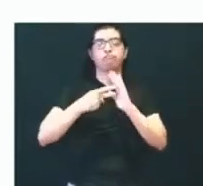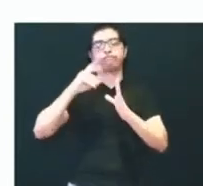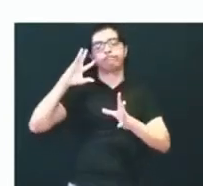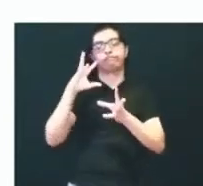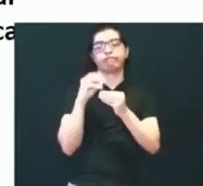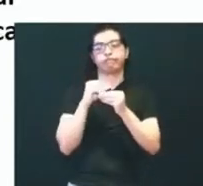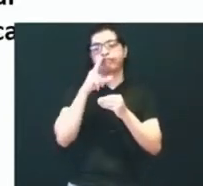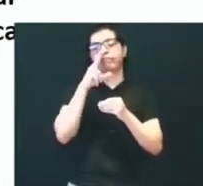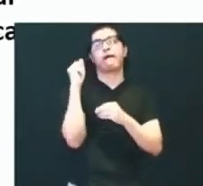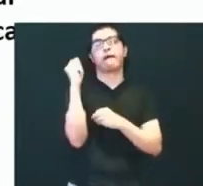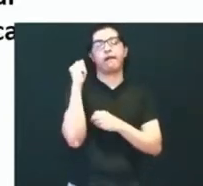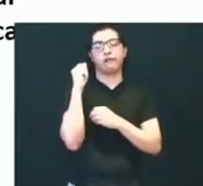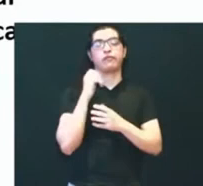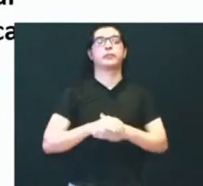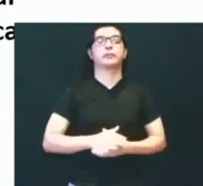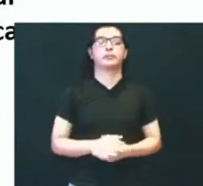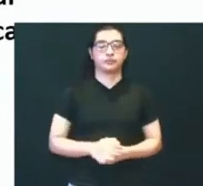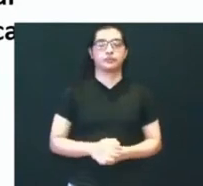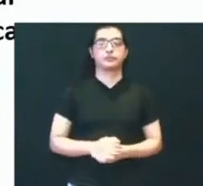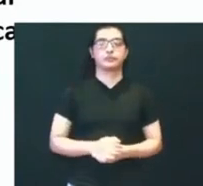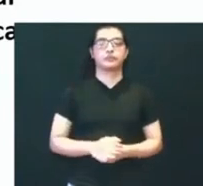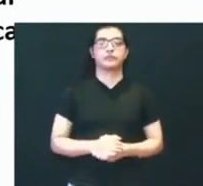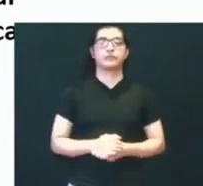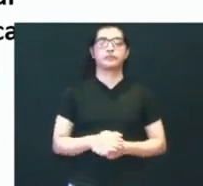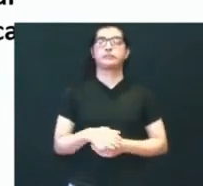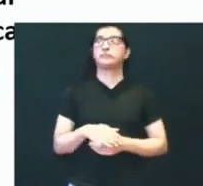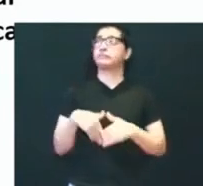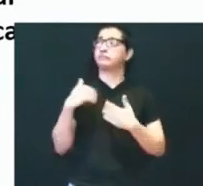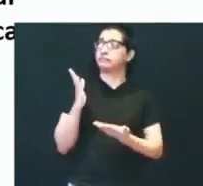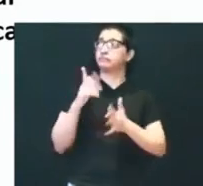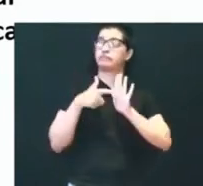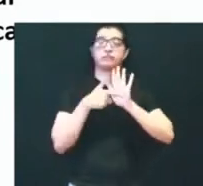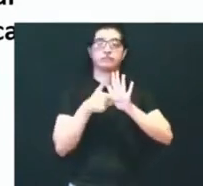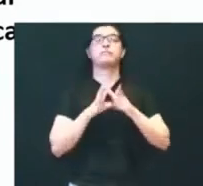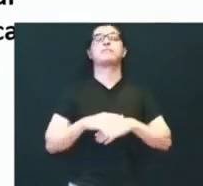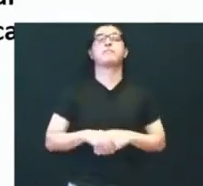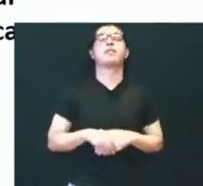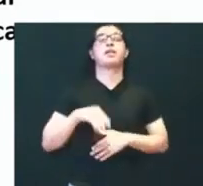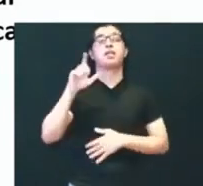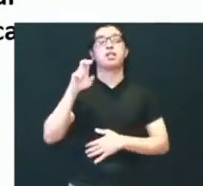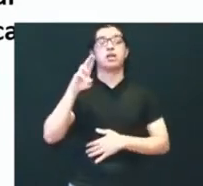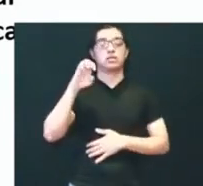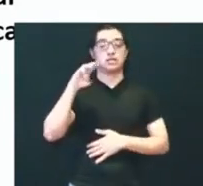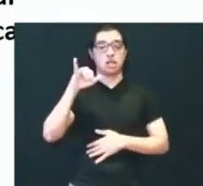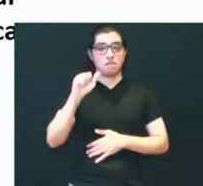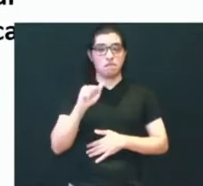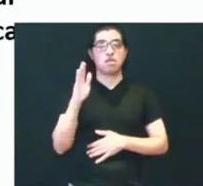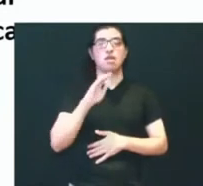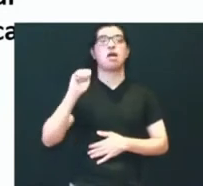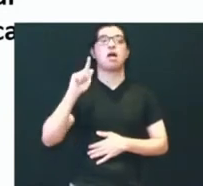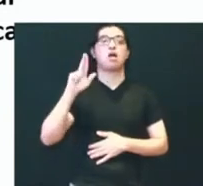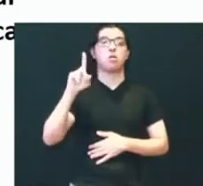da leucemia. E aqui a gente pode ver que, na leucemia aguda, existem